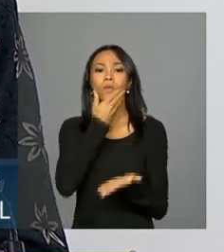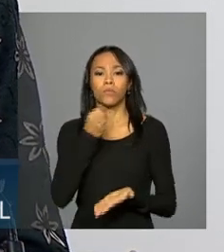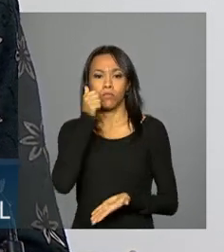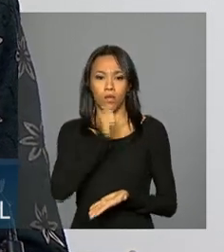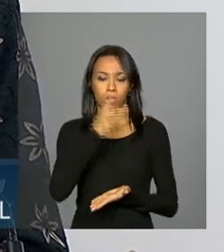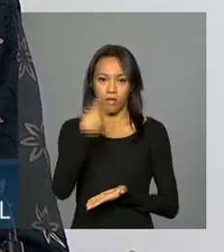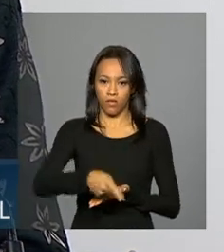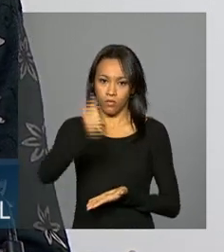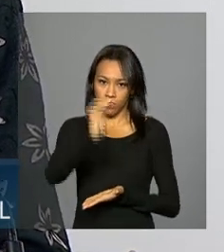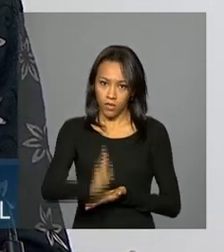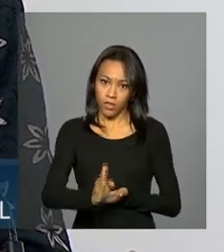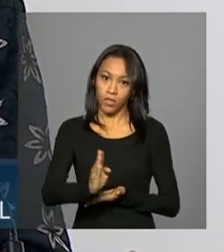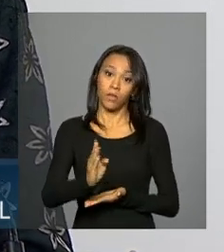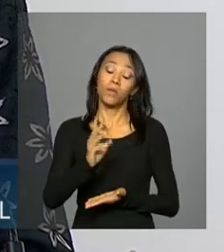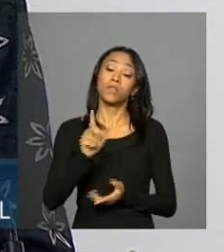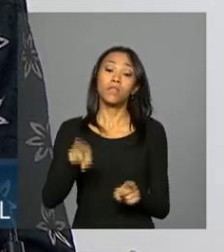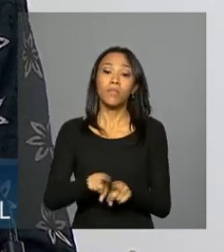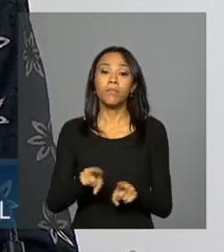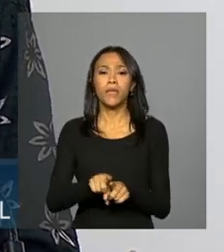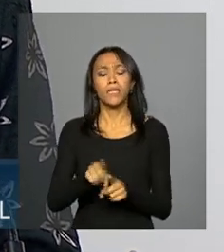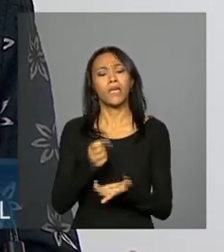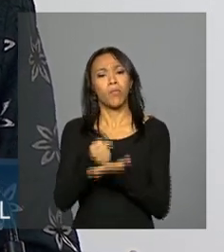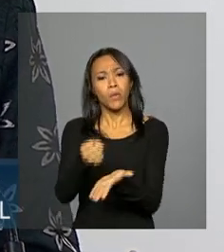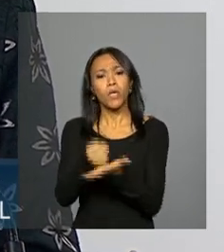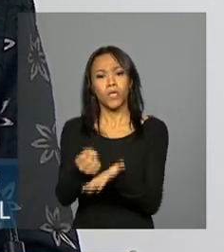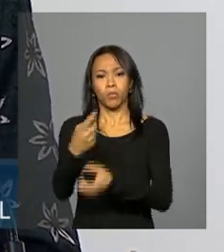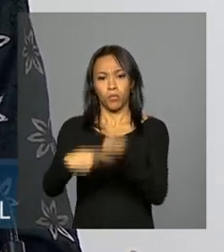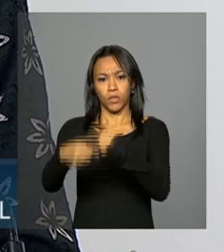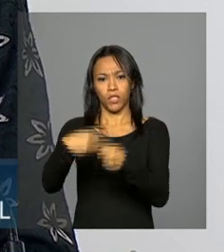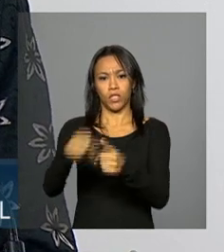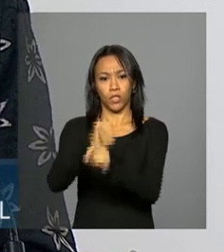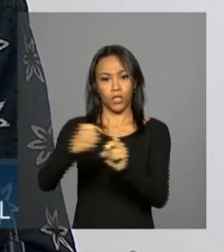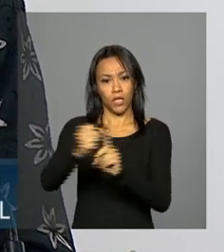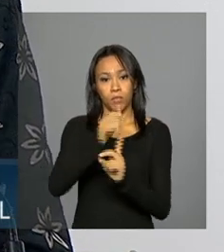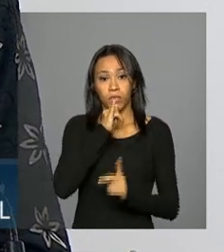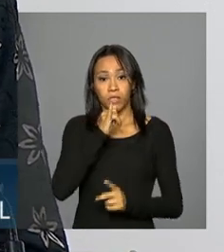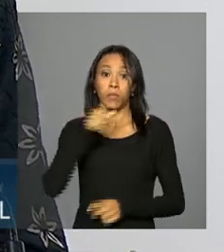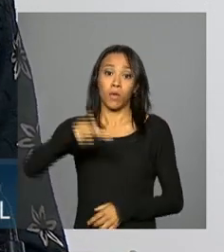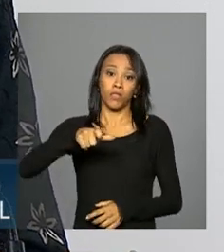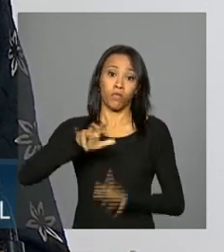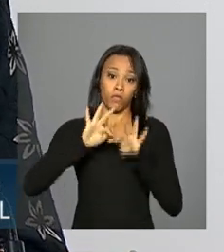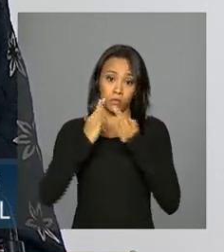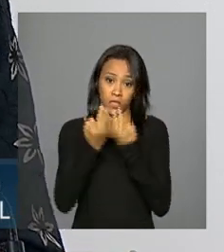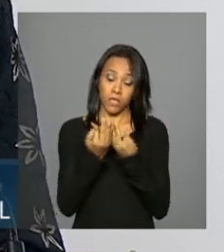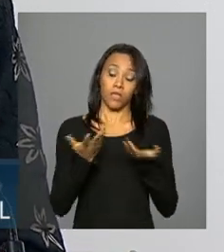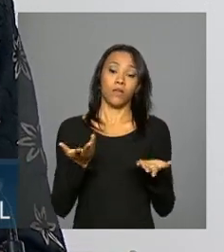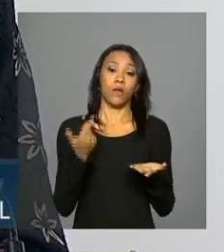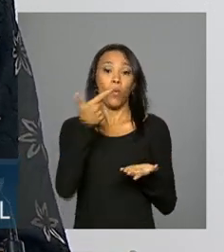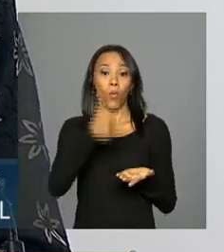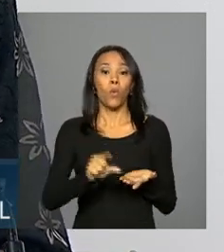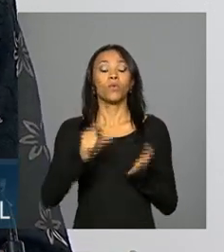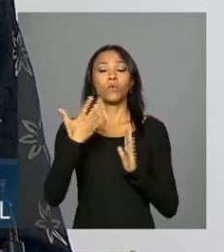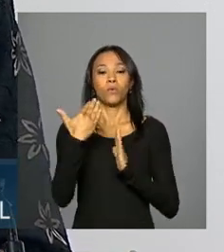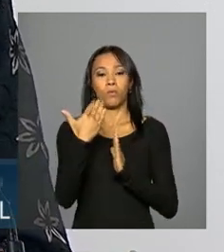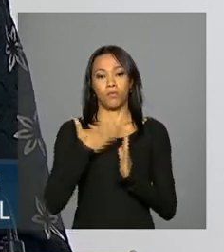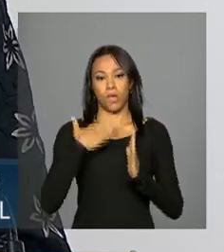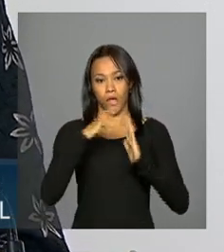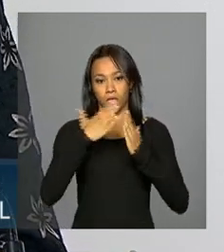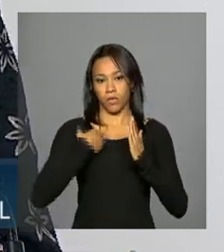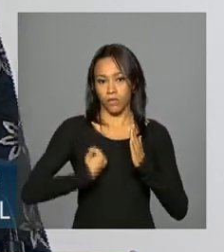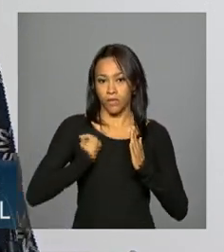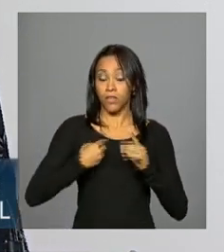brasileiros, apoiando a execução de políticas sociais como Bolsa Família, Minha Casa Minha Vida e também